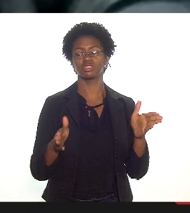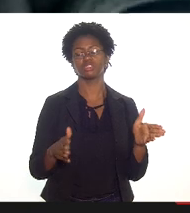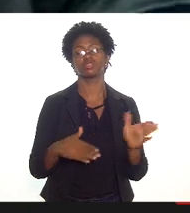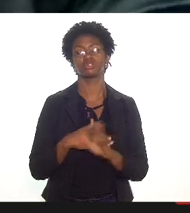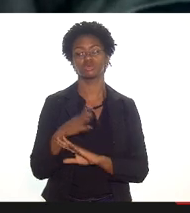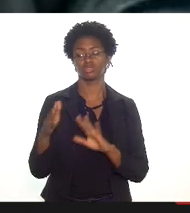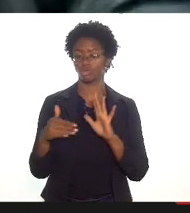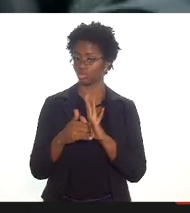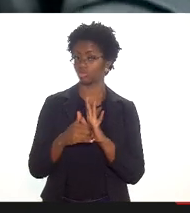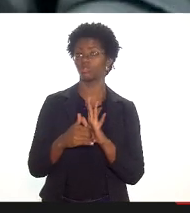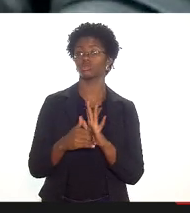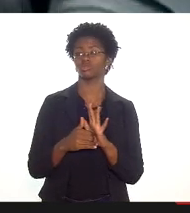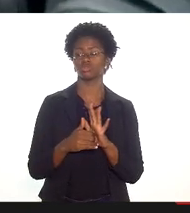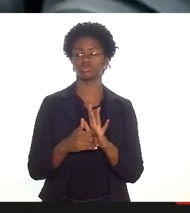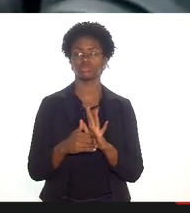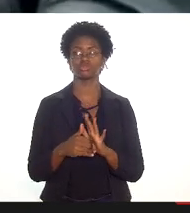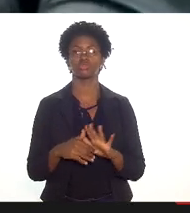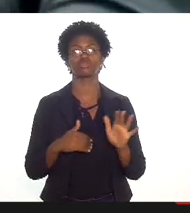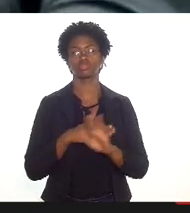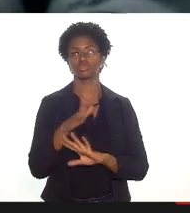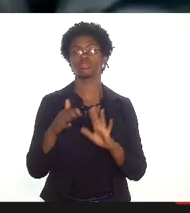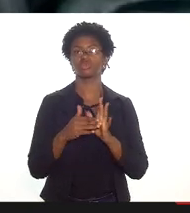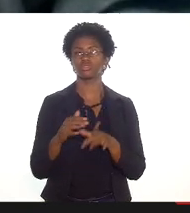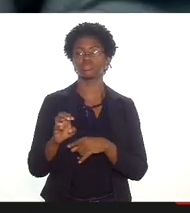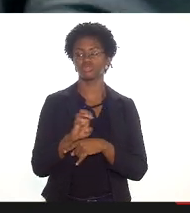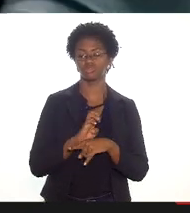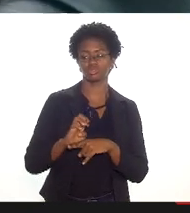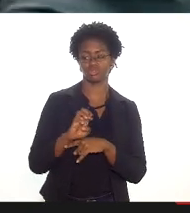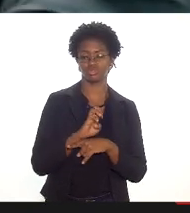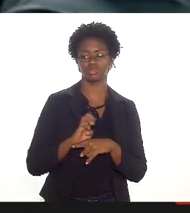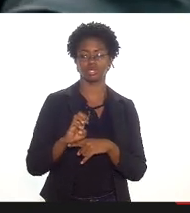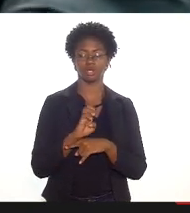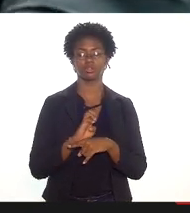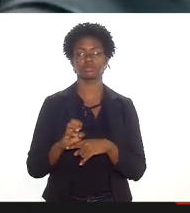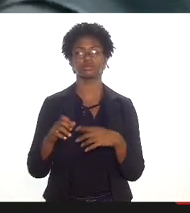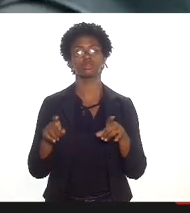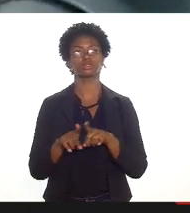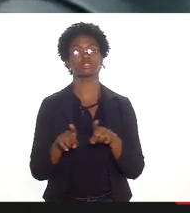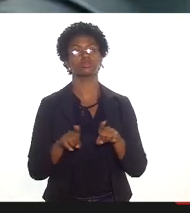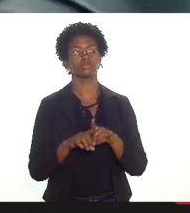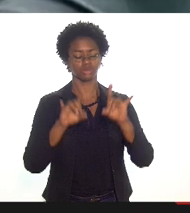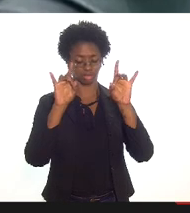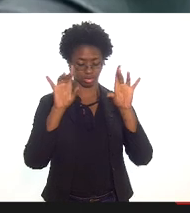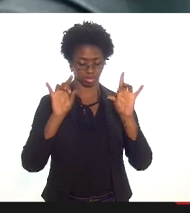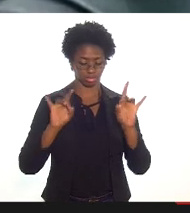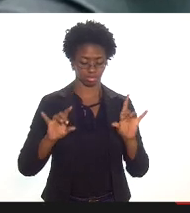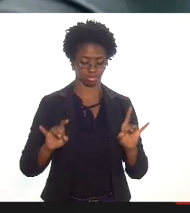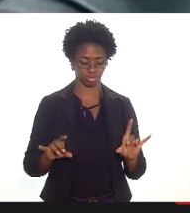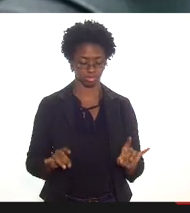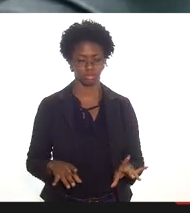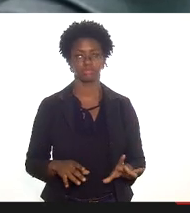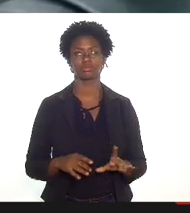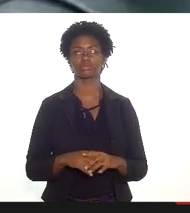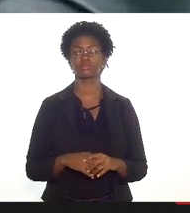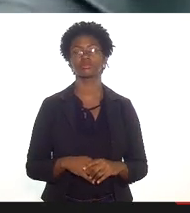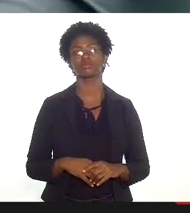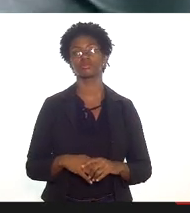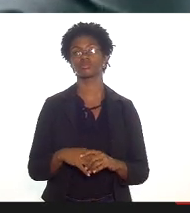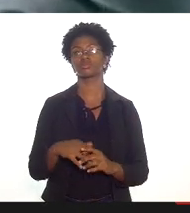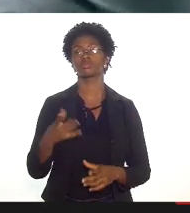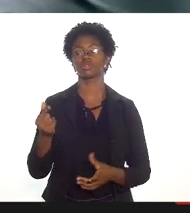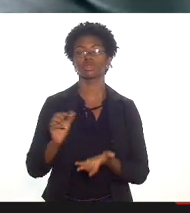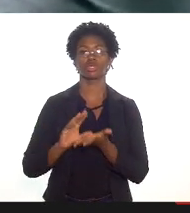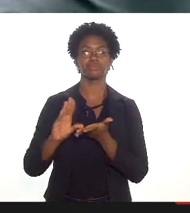leitos, todas, né, no Estado, e aí especialmente para os recursos que estão no município do Rio de